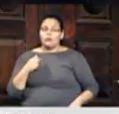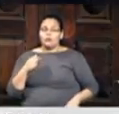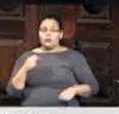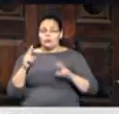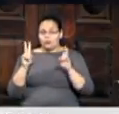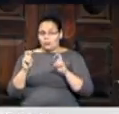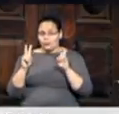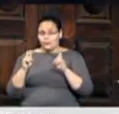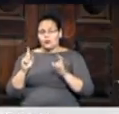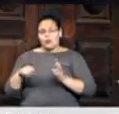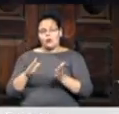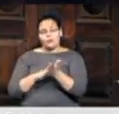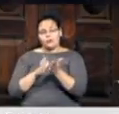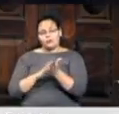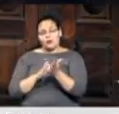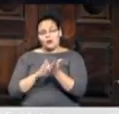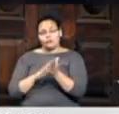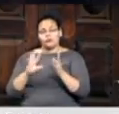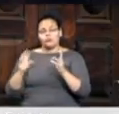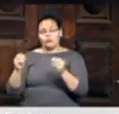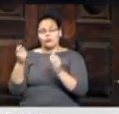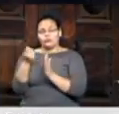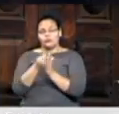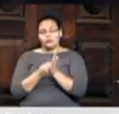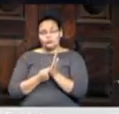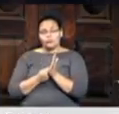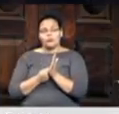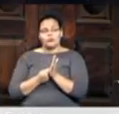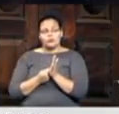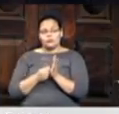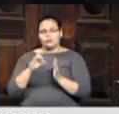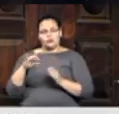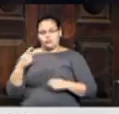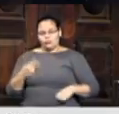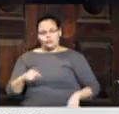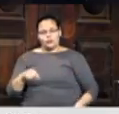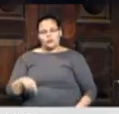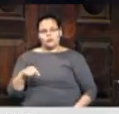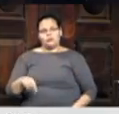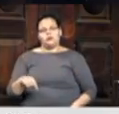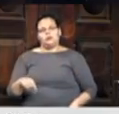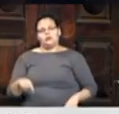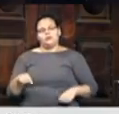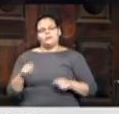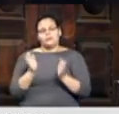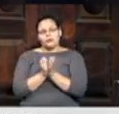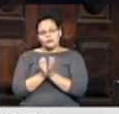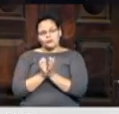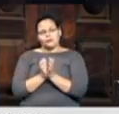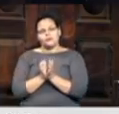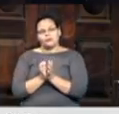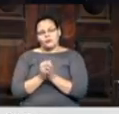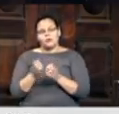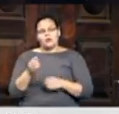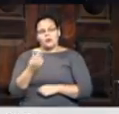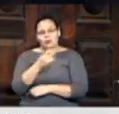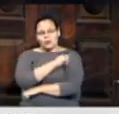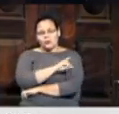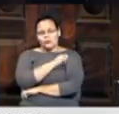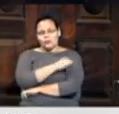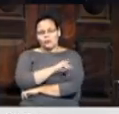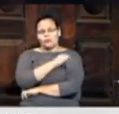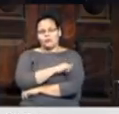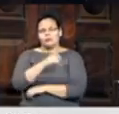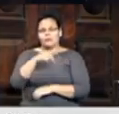uma homenagem a todos os escritores, não só da Academia Carioca, da Academia Brasileira, todos os escritores, enfim,